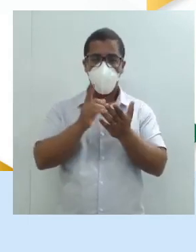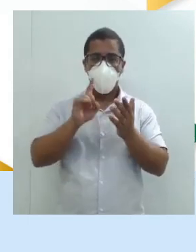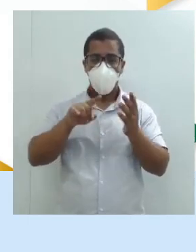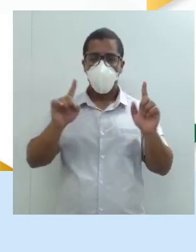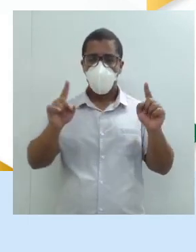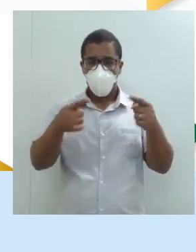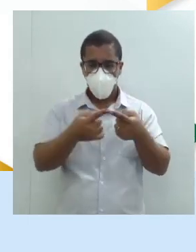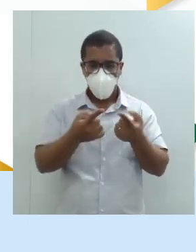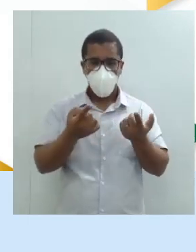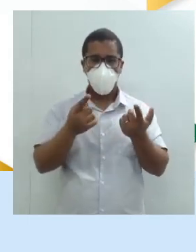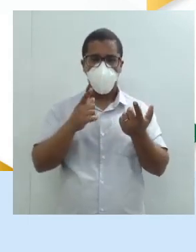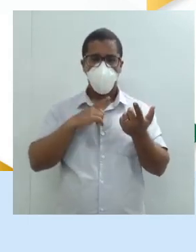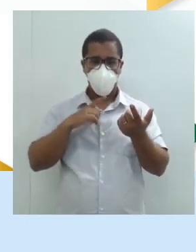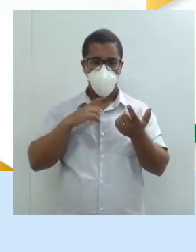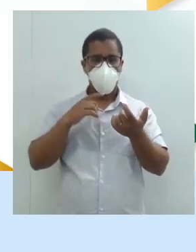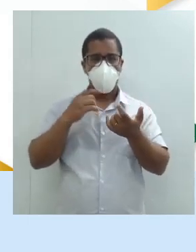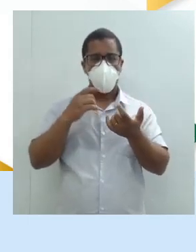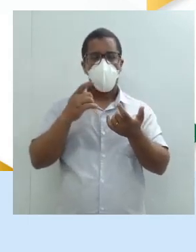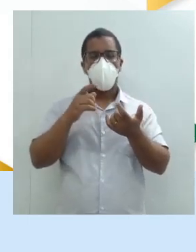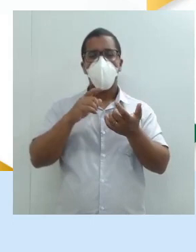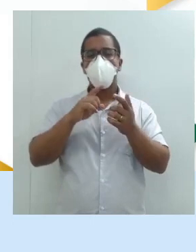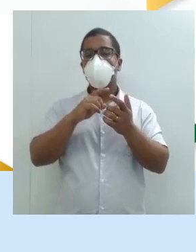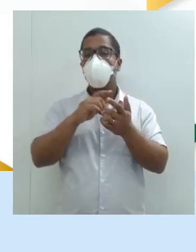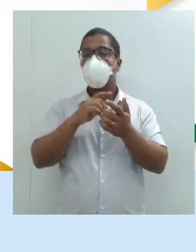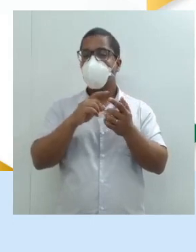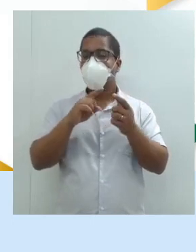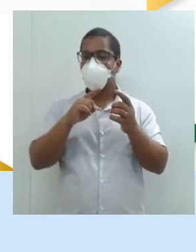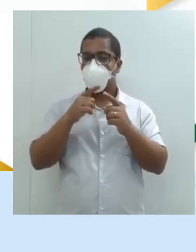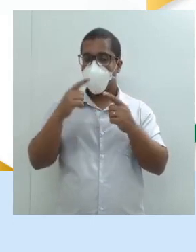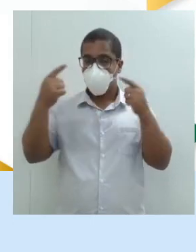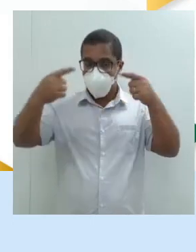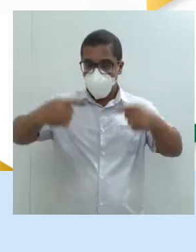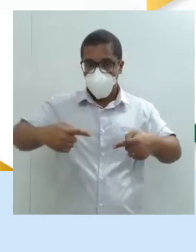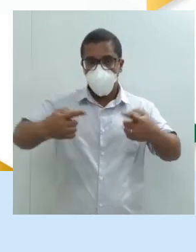oposição, num formato diferenciado. Mas enquanto